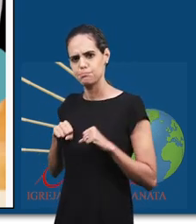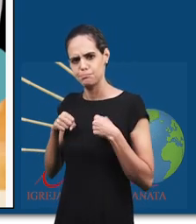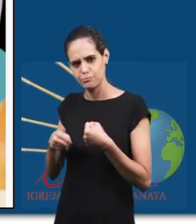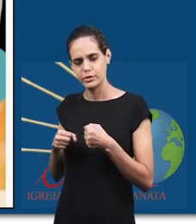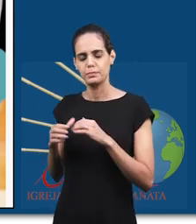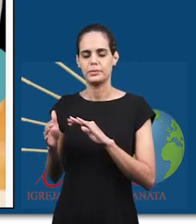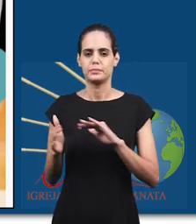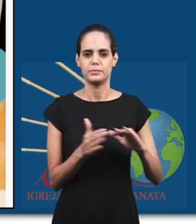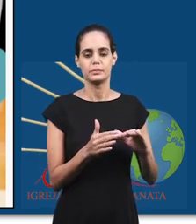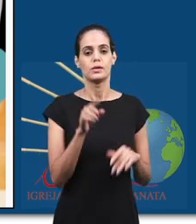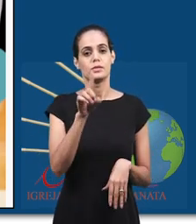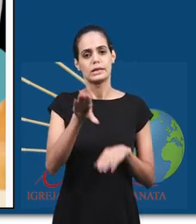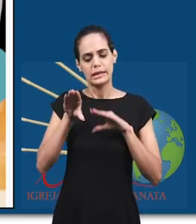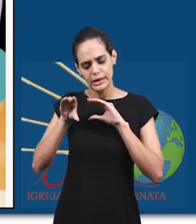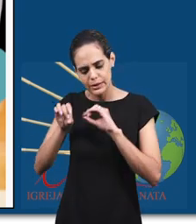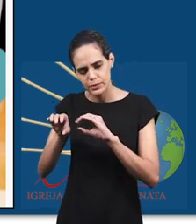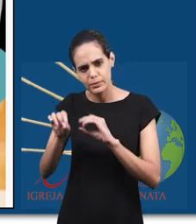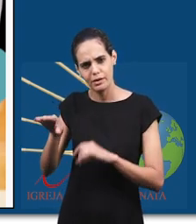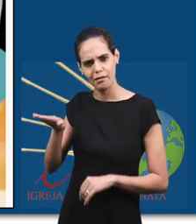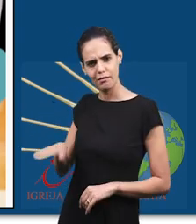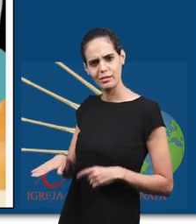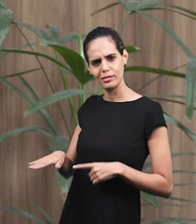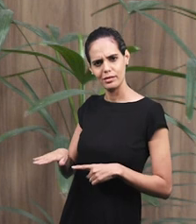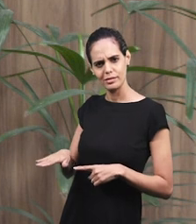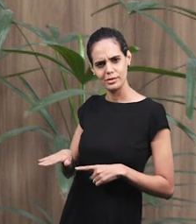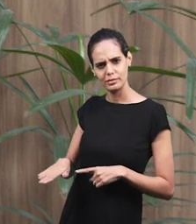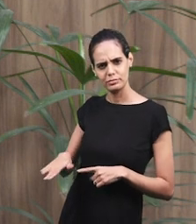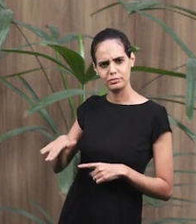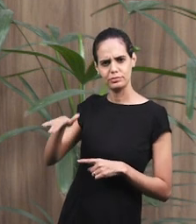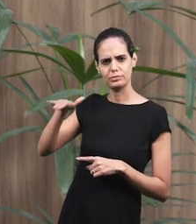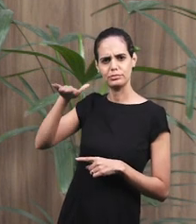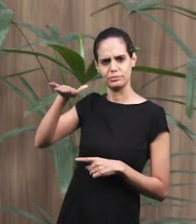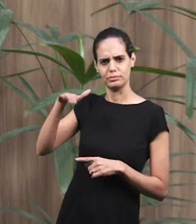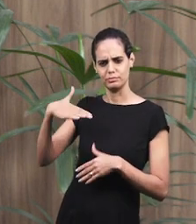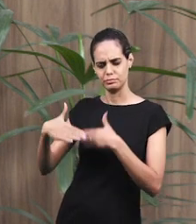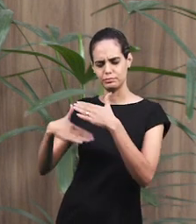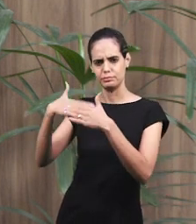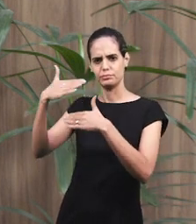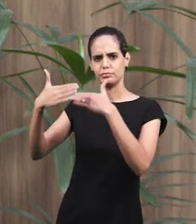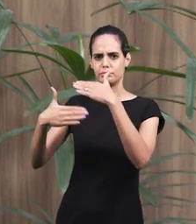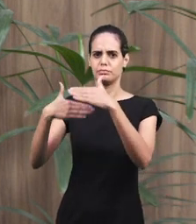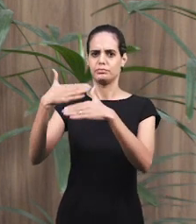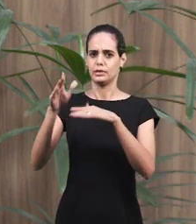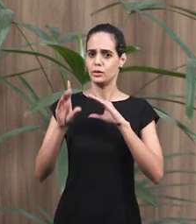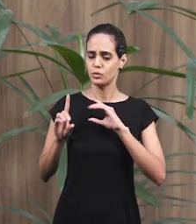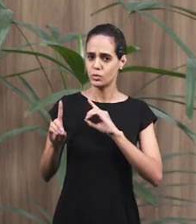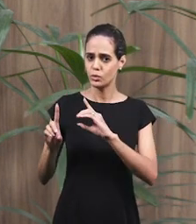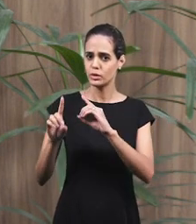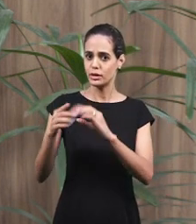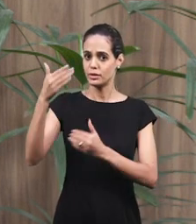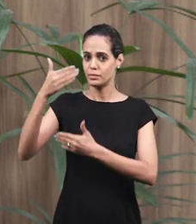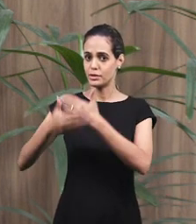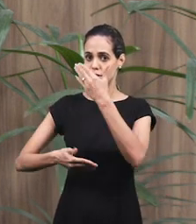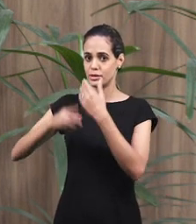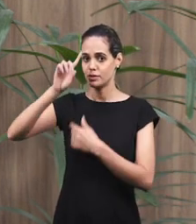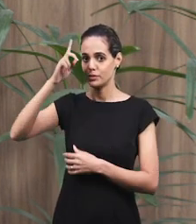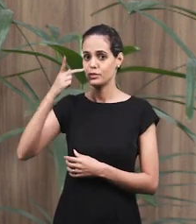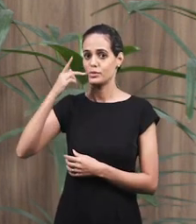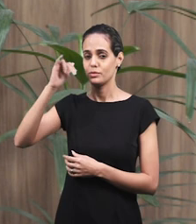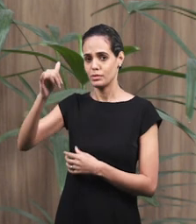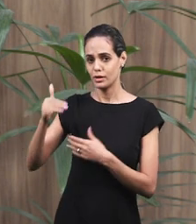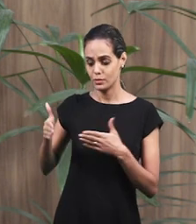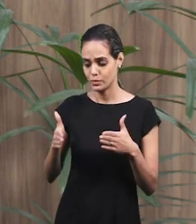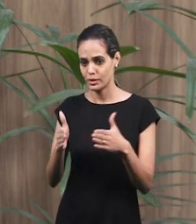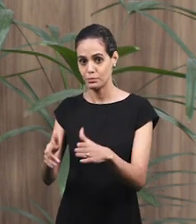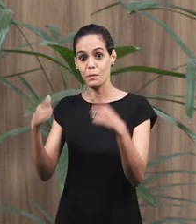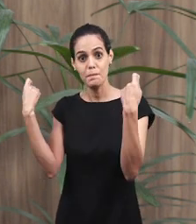dele. Educa a criança. Educar tipifica a doutrina, a presença do nosso Deus Pai. Essa educação